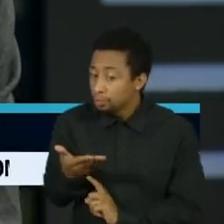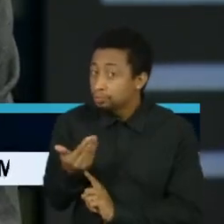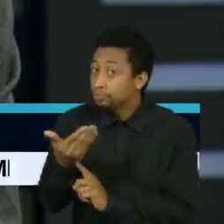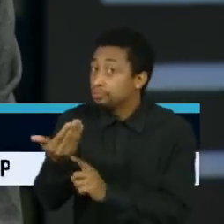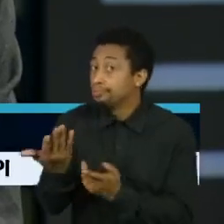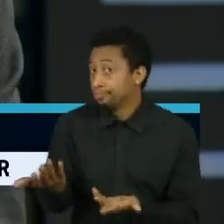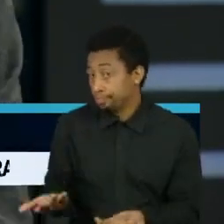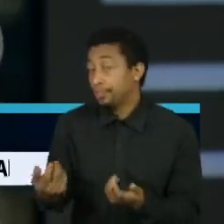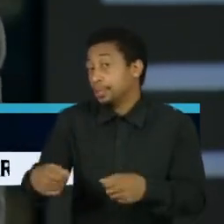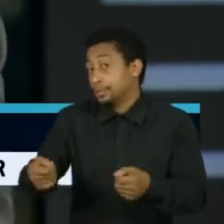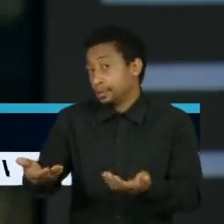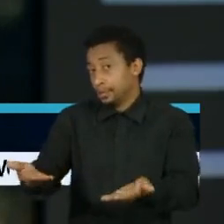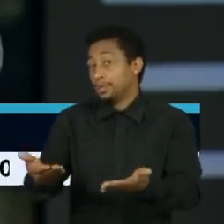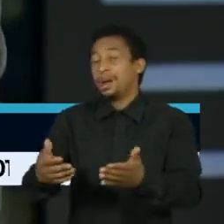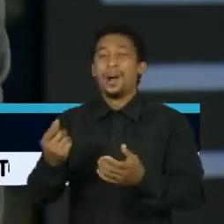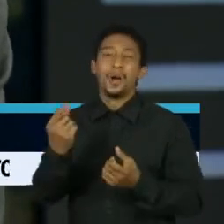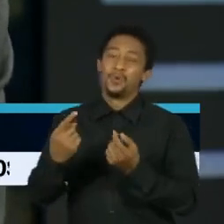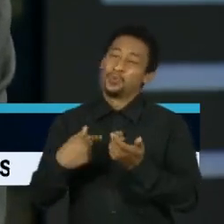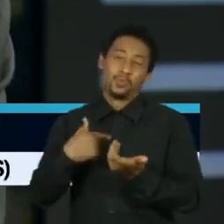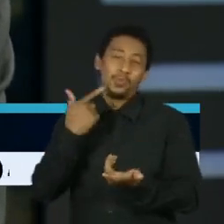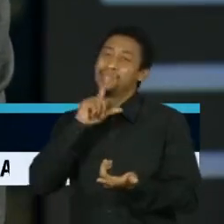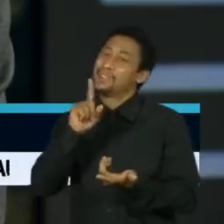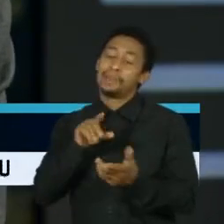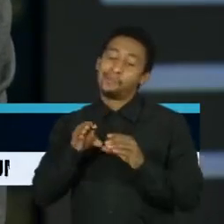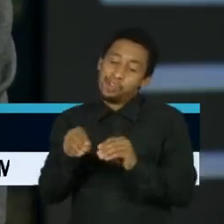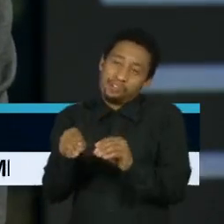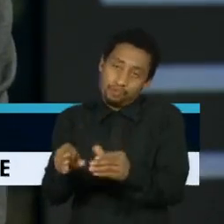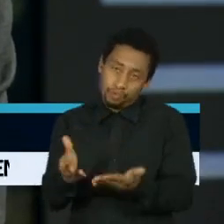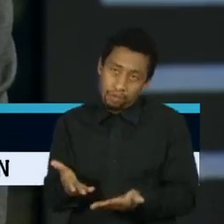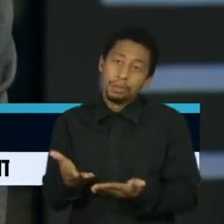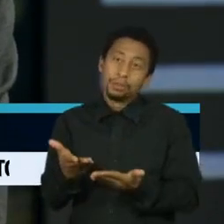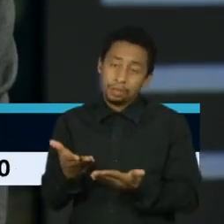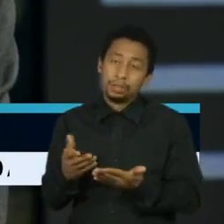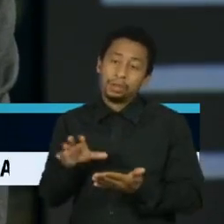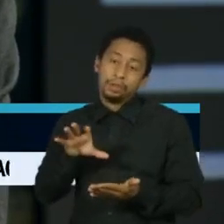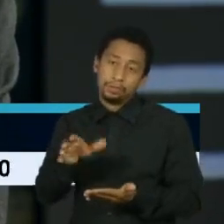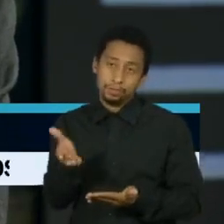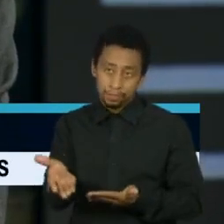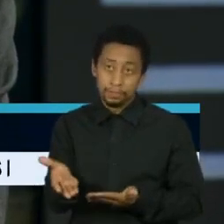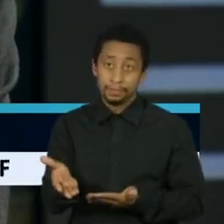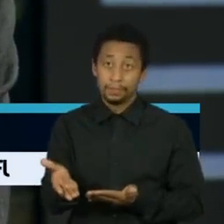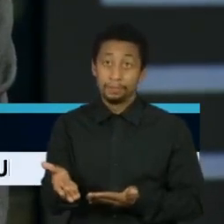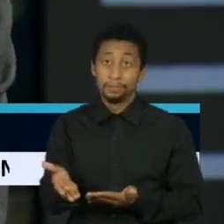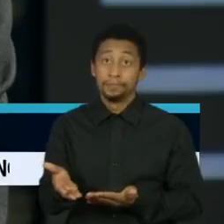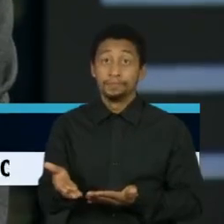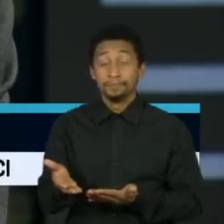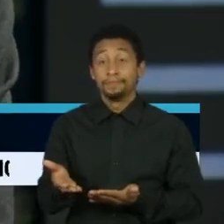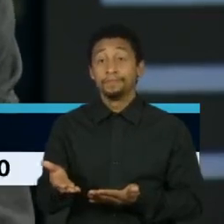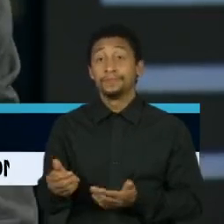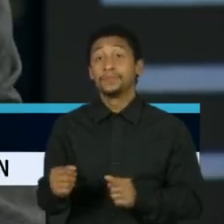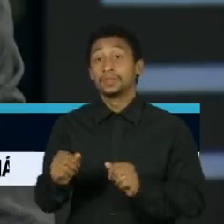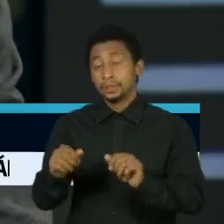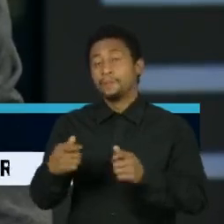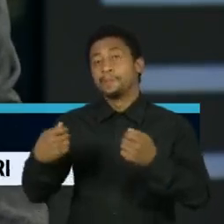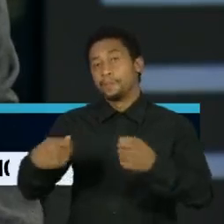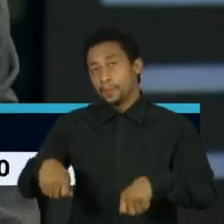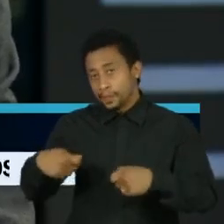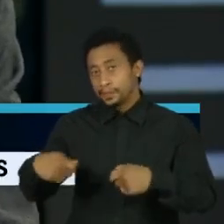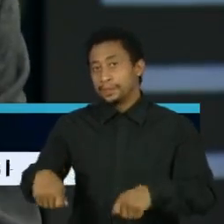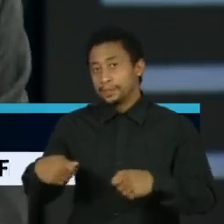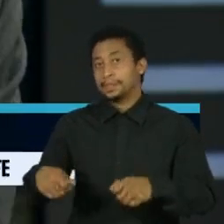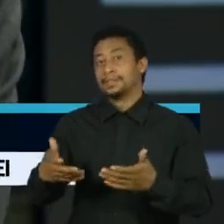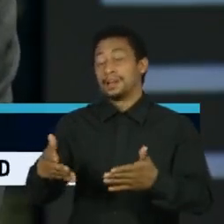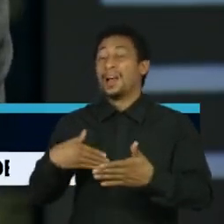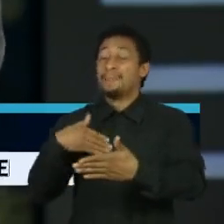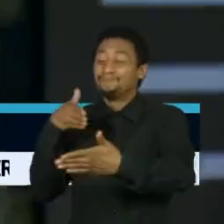alfabetização eletrônica. Tem gente que não está qualificada para lidar com isso, né? Então, a gente vai ter que... A